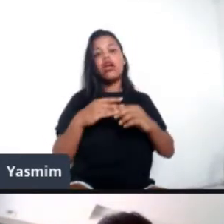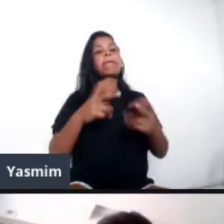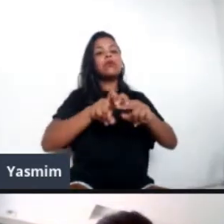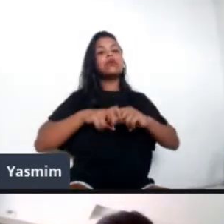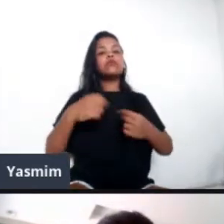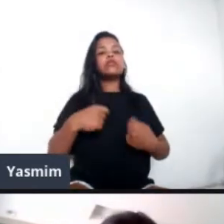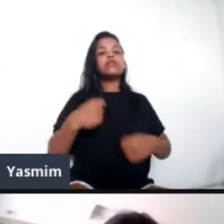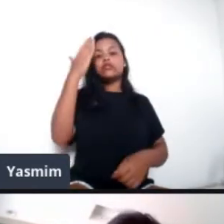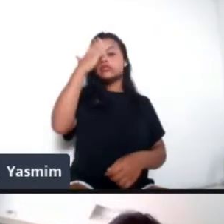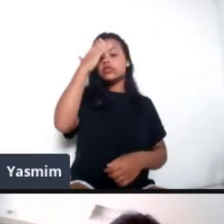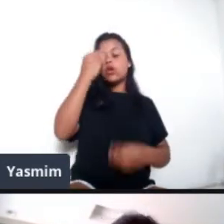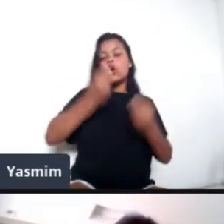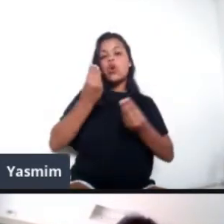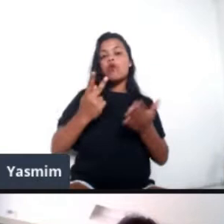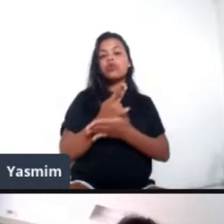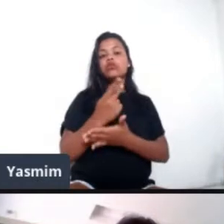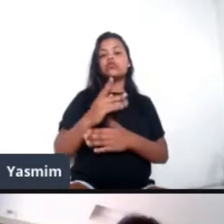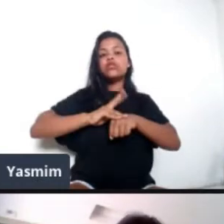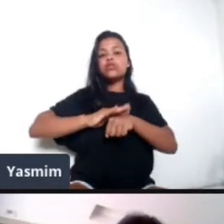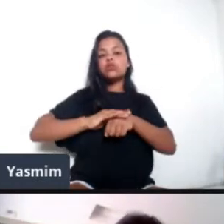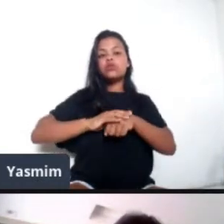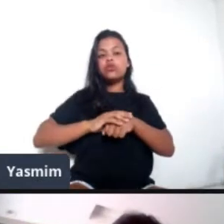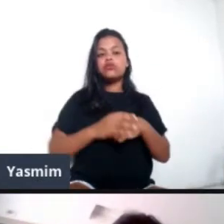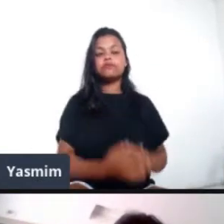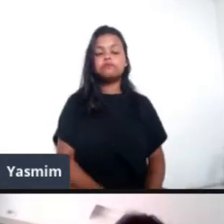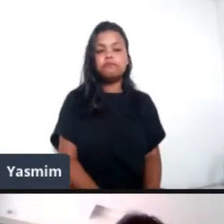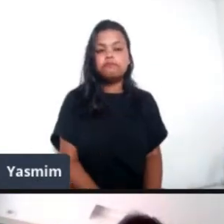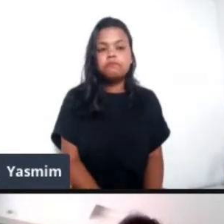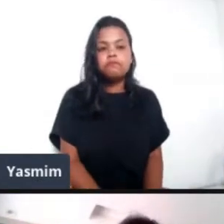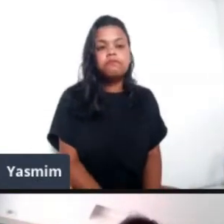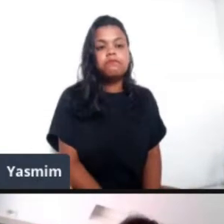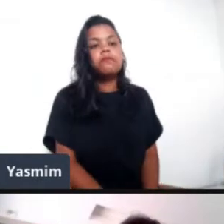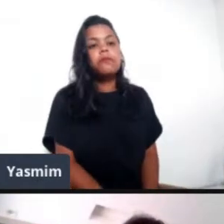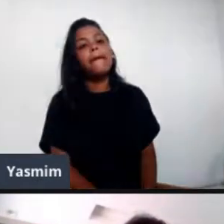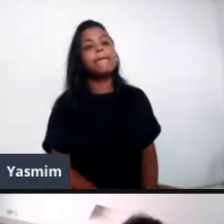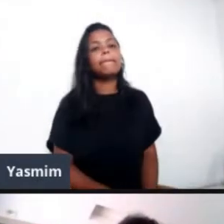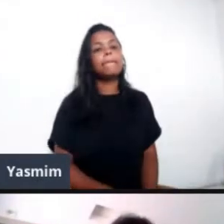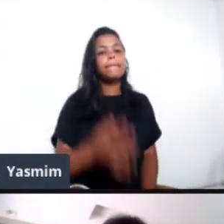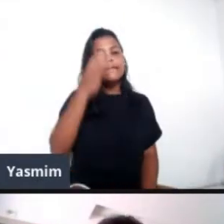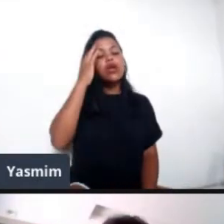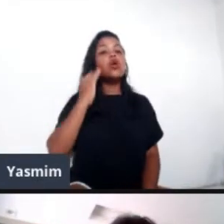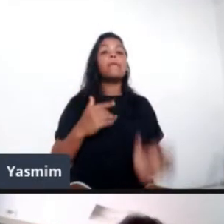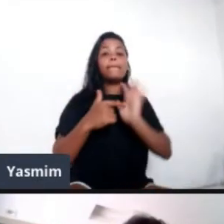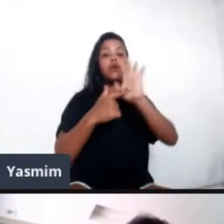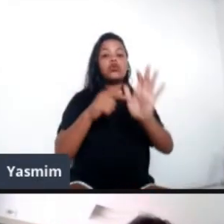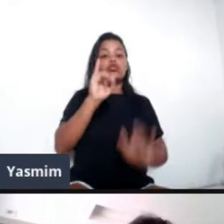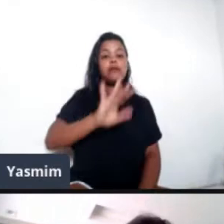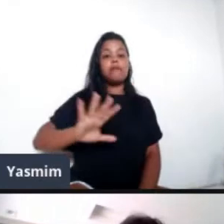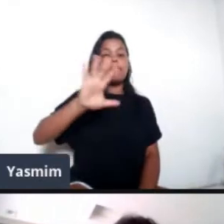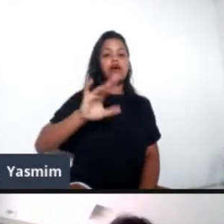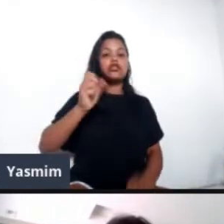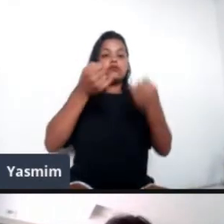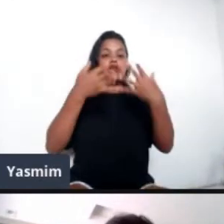fenômenos imunopatológicos. Então, eu trouxe essa figura aqui para falar um pouquinho de imunidade natural e adquirida, ou